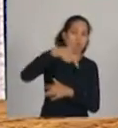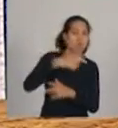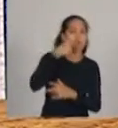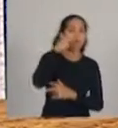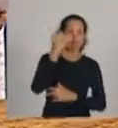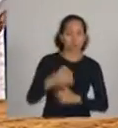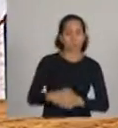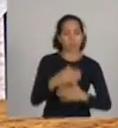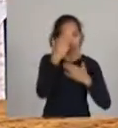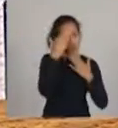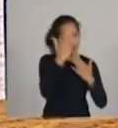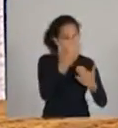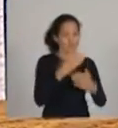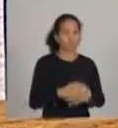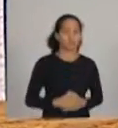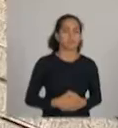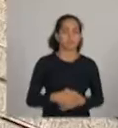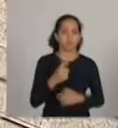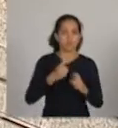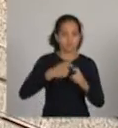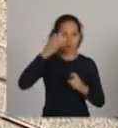obrigado, doutor Hércules.